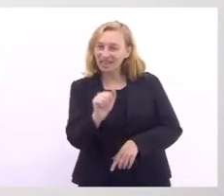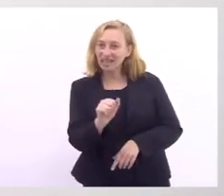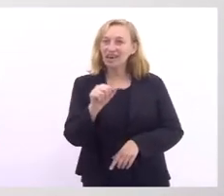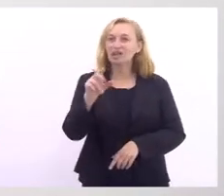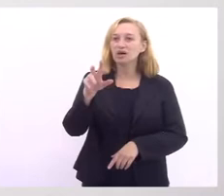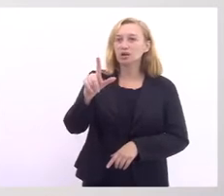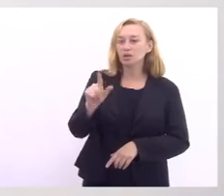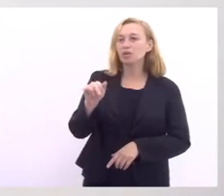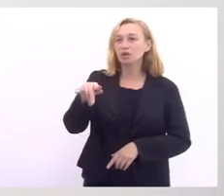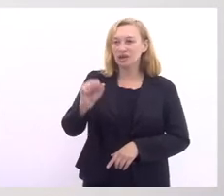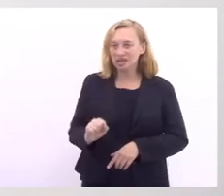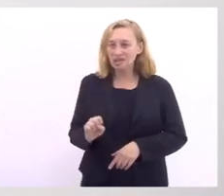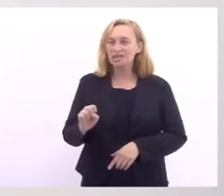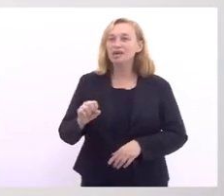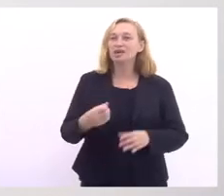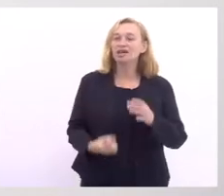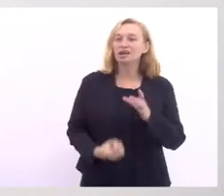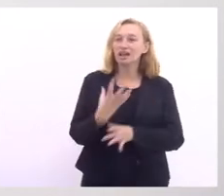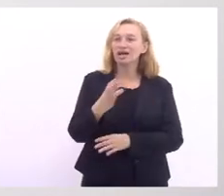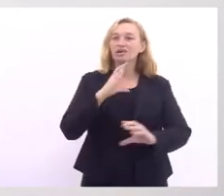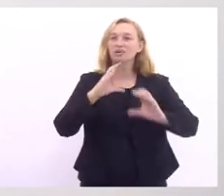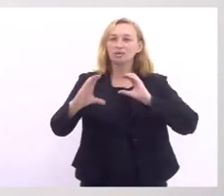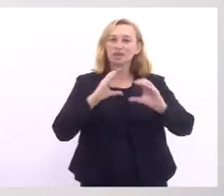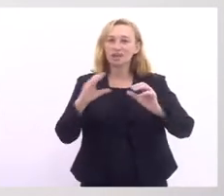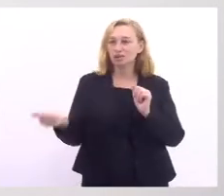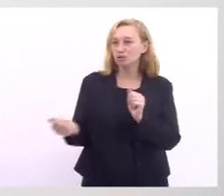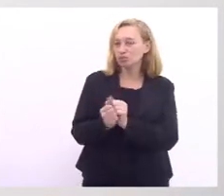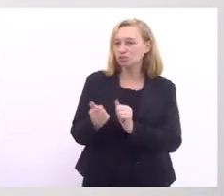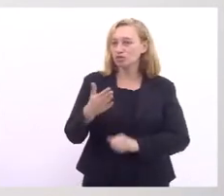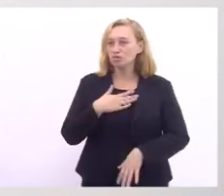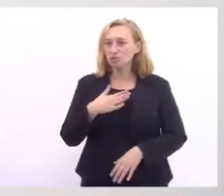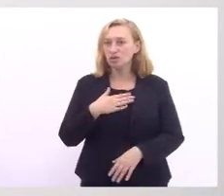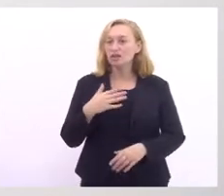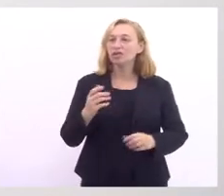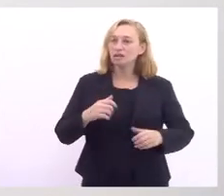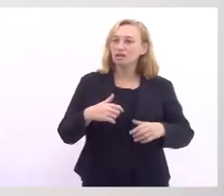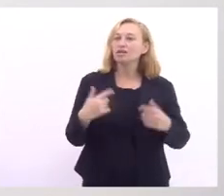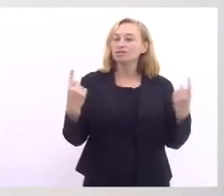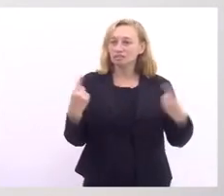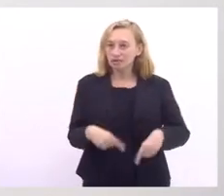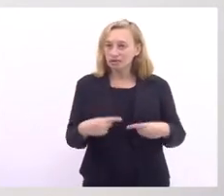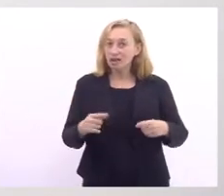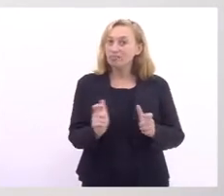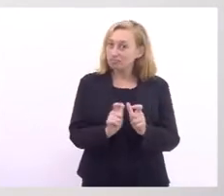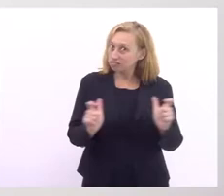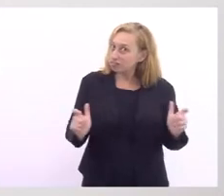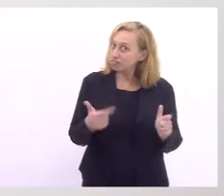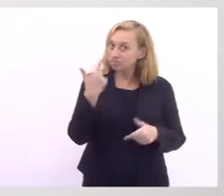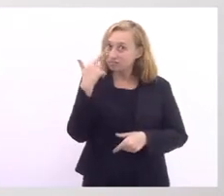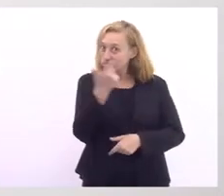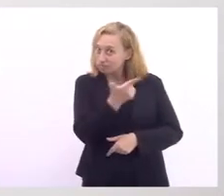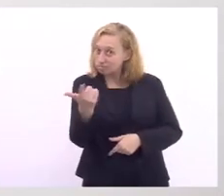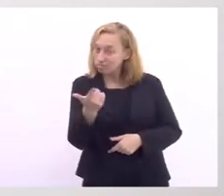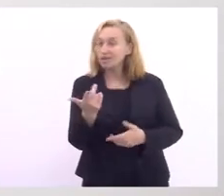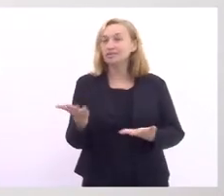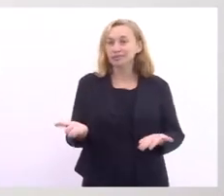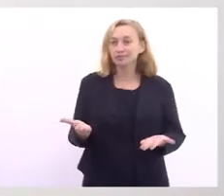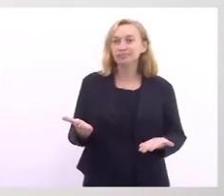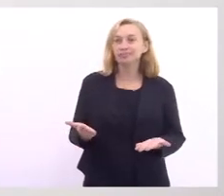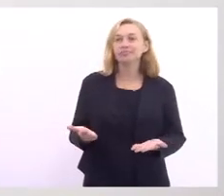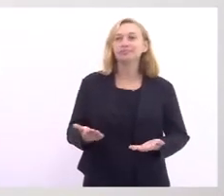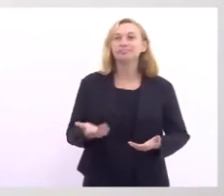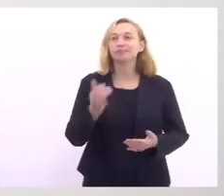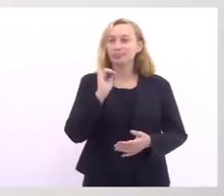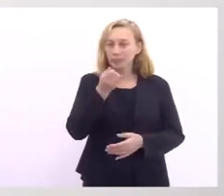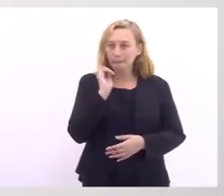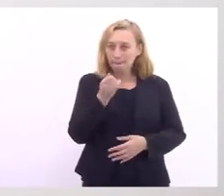Luiz e Raíssa que constrói a comunicação meu lado e é isso que tem disputado essa disputa que vocês sabem desafiador enterro